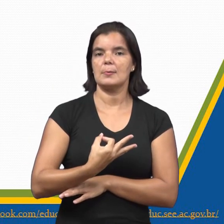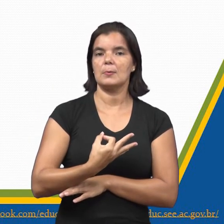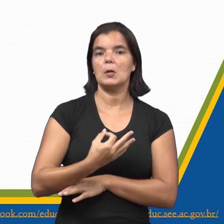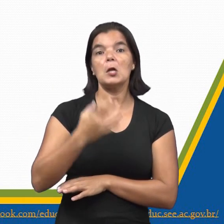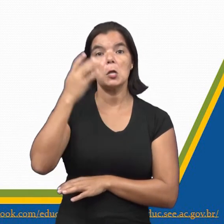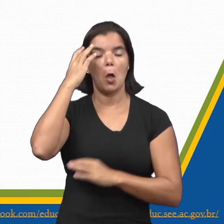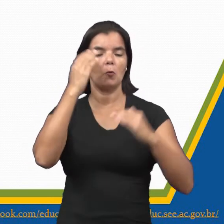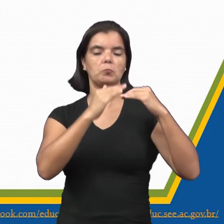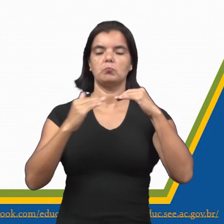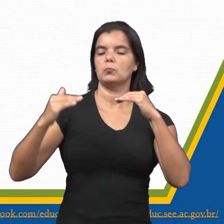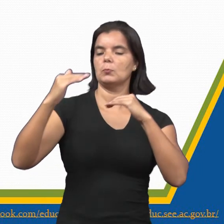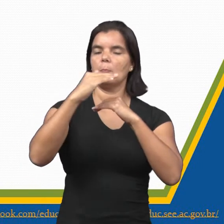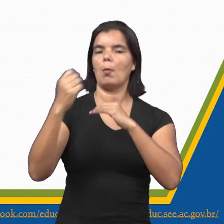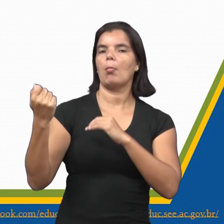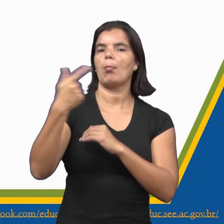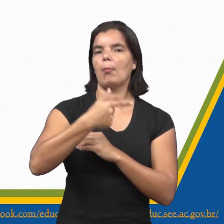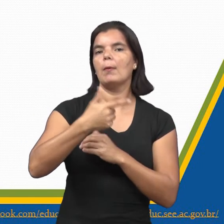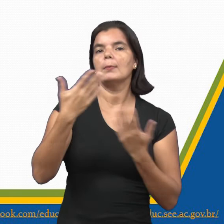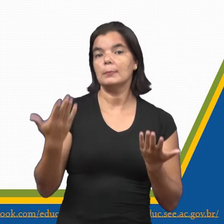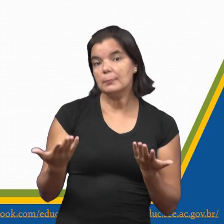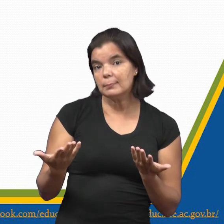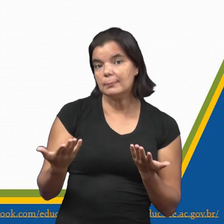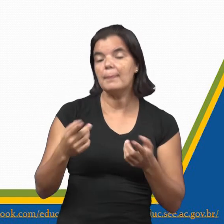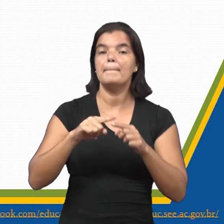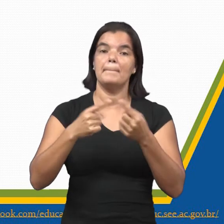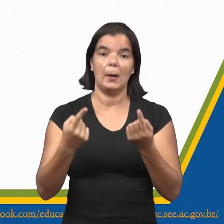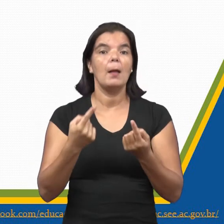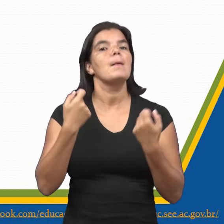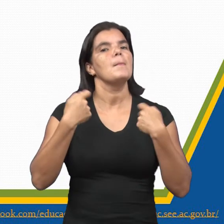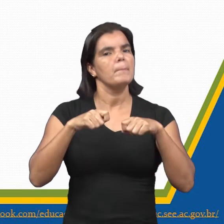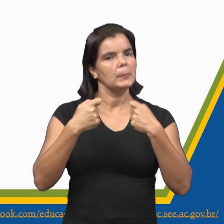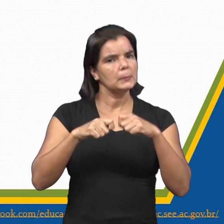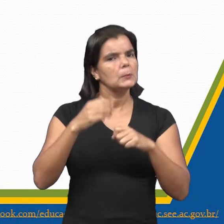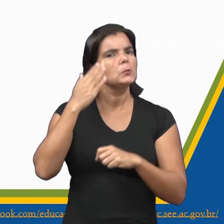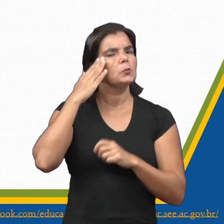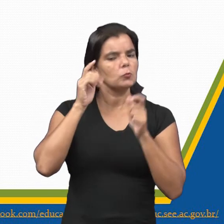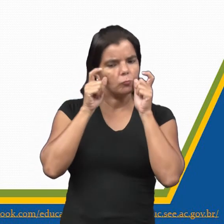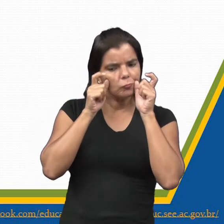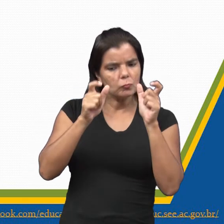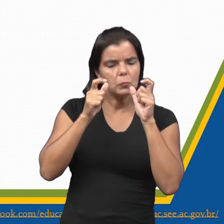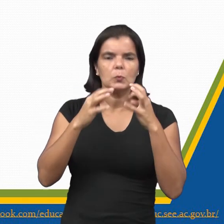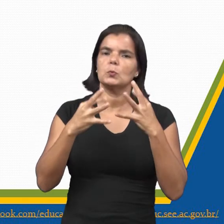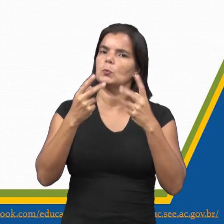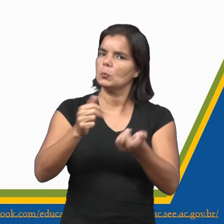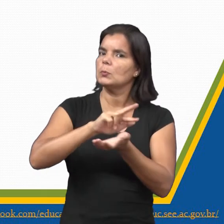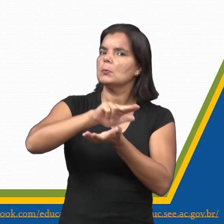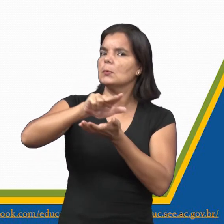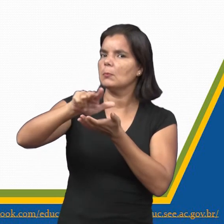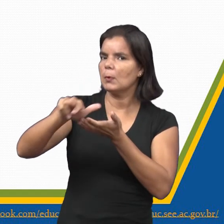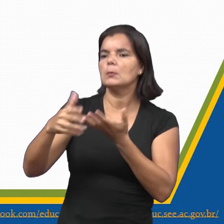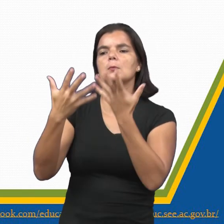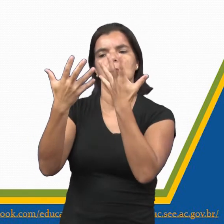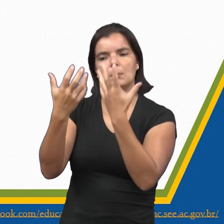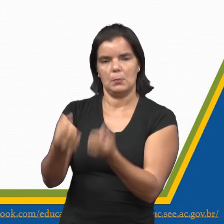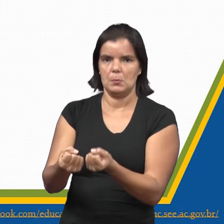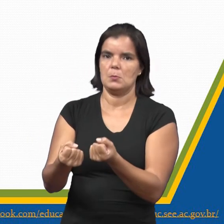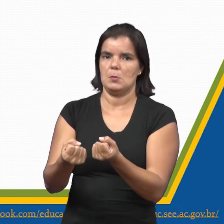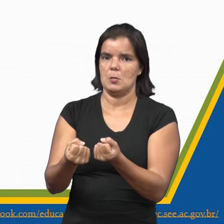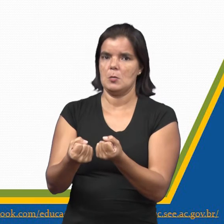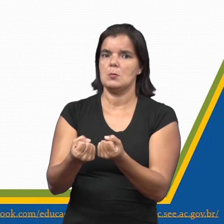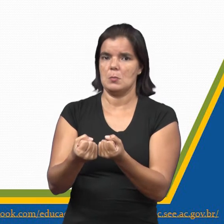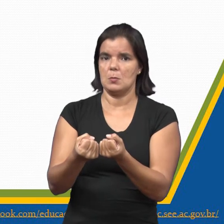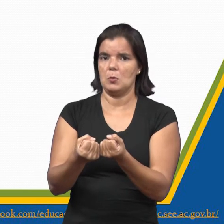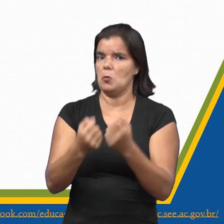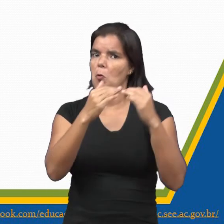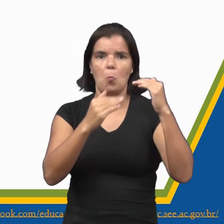ainda superior à outra. Entretanto, devemos salientar que todas as variações são aceitas e nenhuma delas